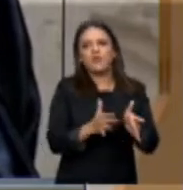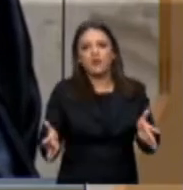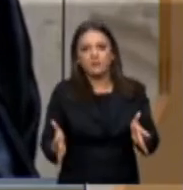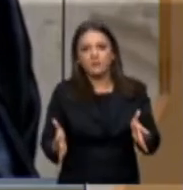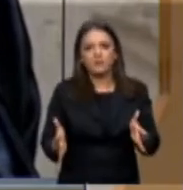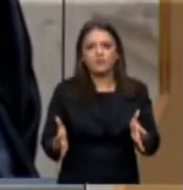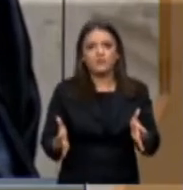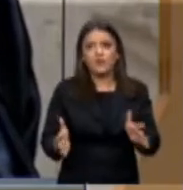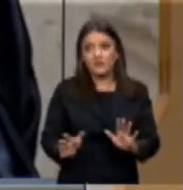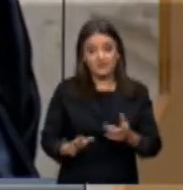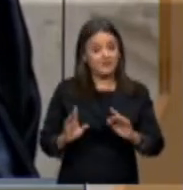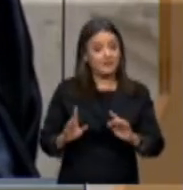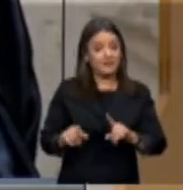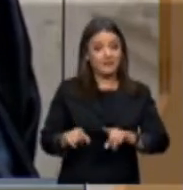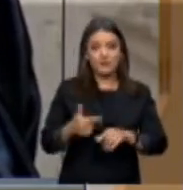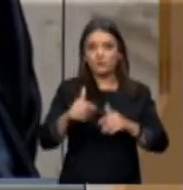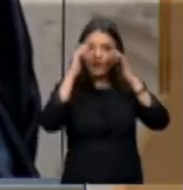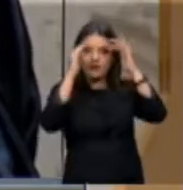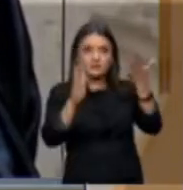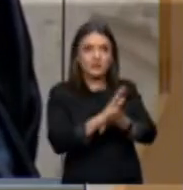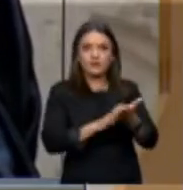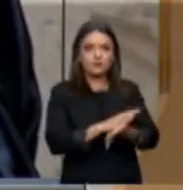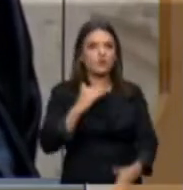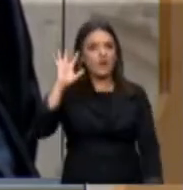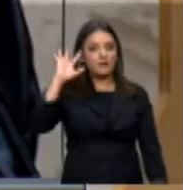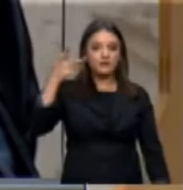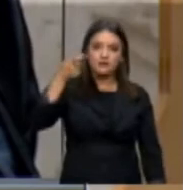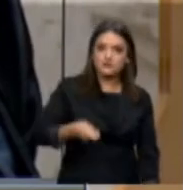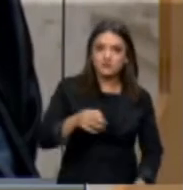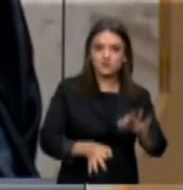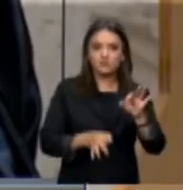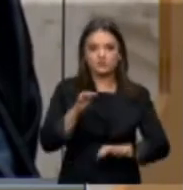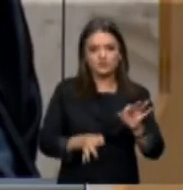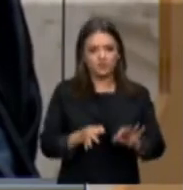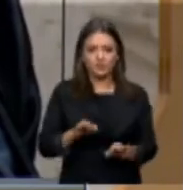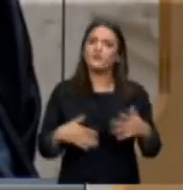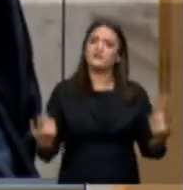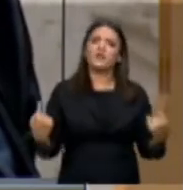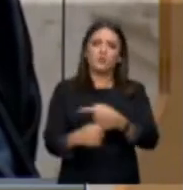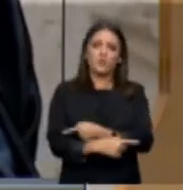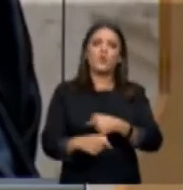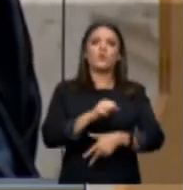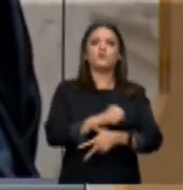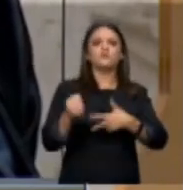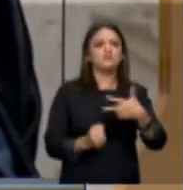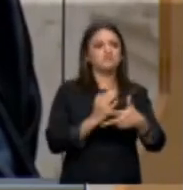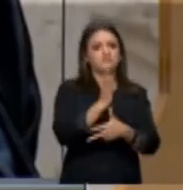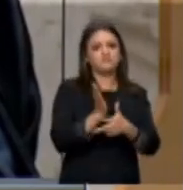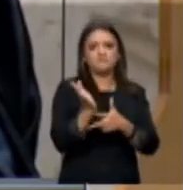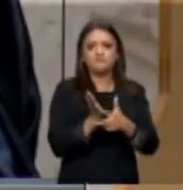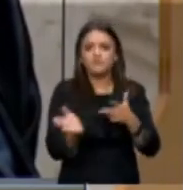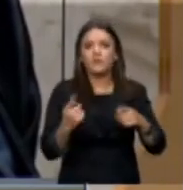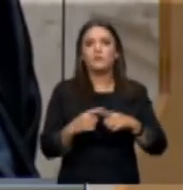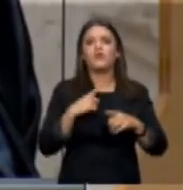juiz da execução e do presidente do tribunal competente, vulnera a separação dos poderes na medida em que repercute negativamente na